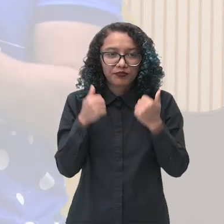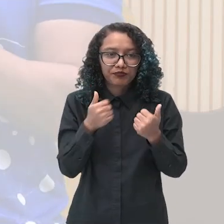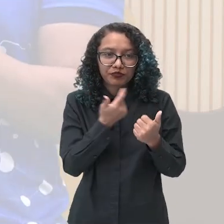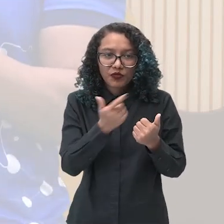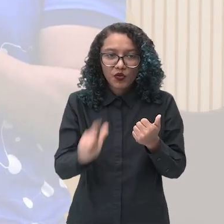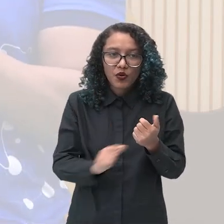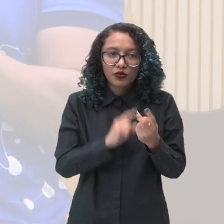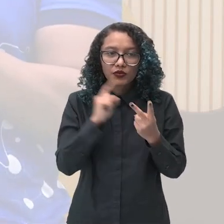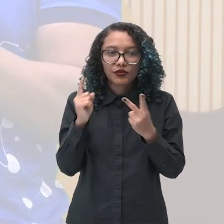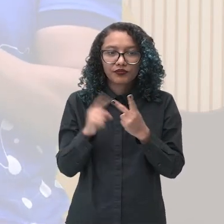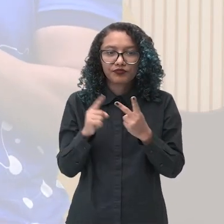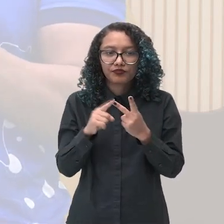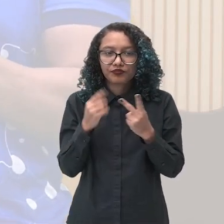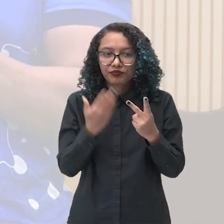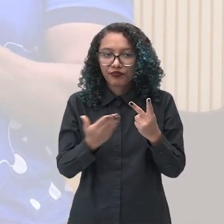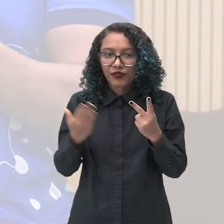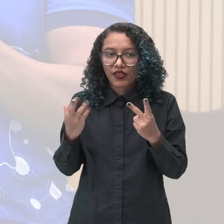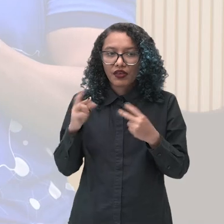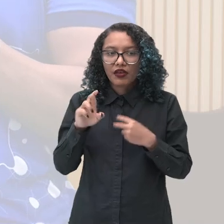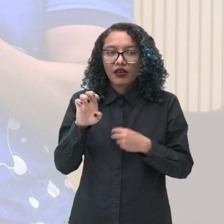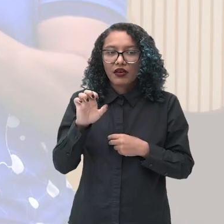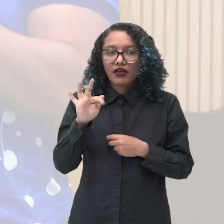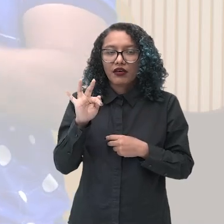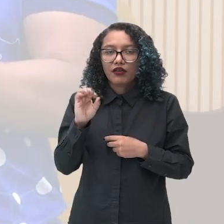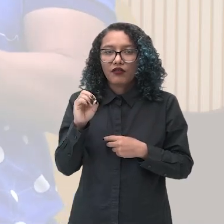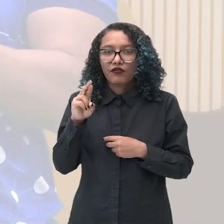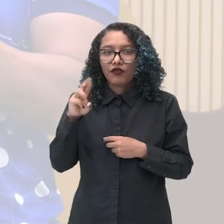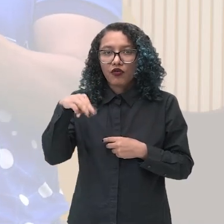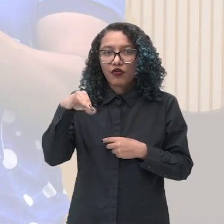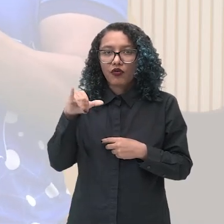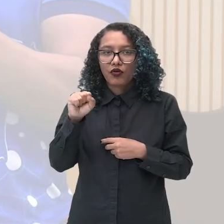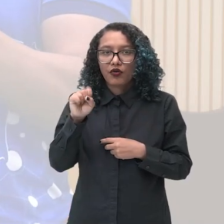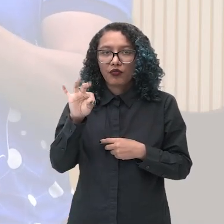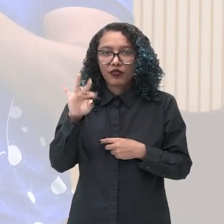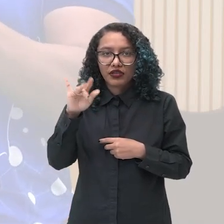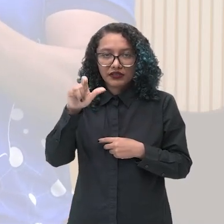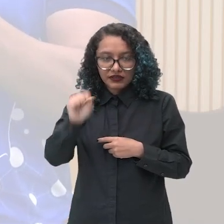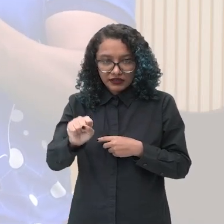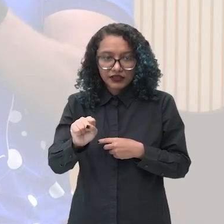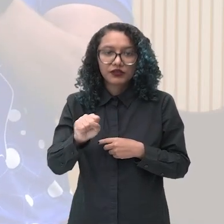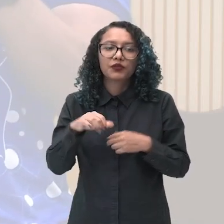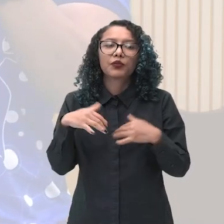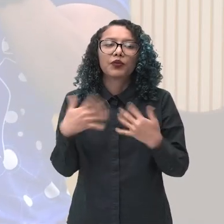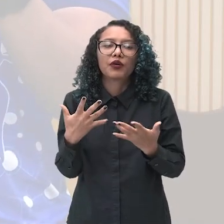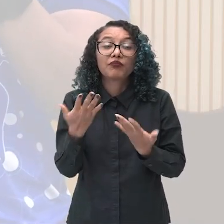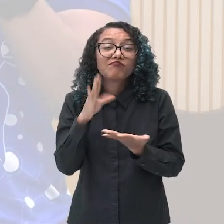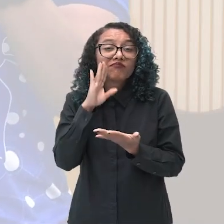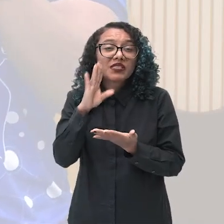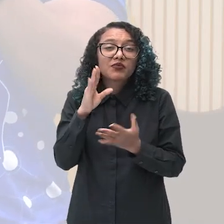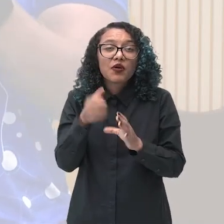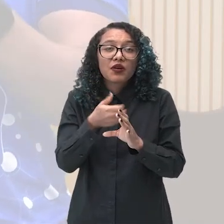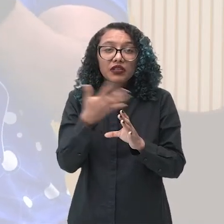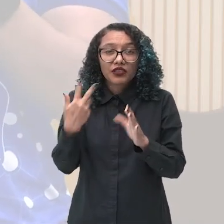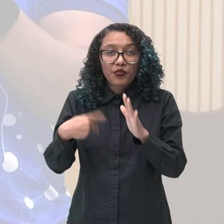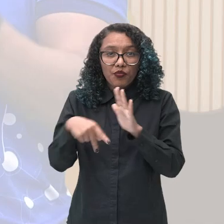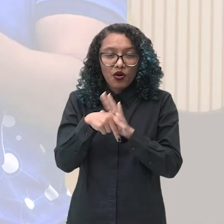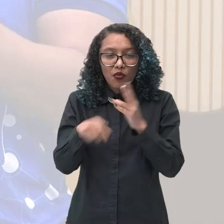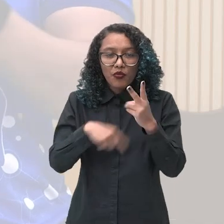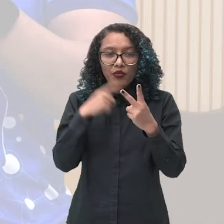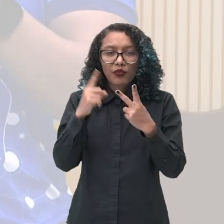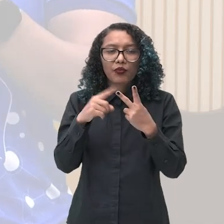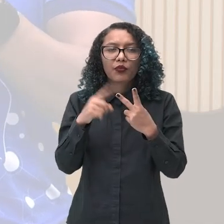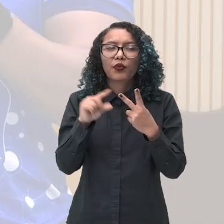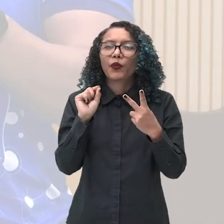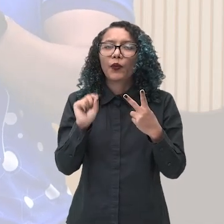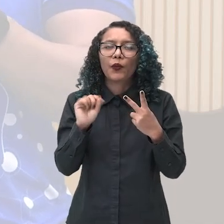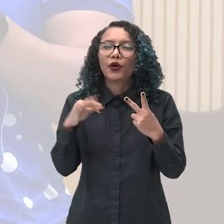também os movimentos considerados reformistas. Quais são esses movimentos, professor? Bem, a principal característica desses movimentos